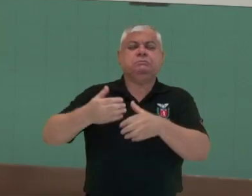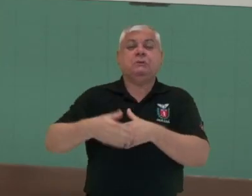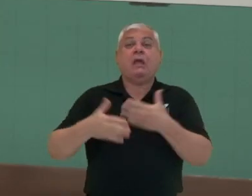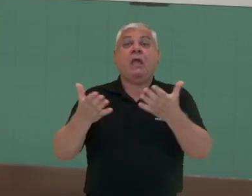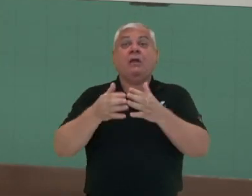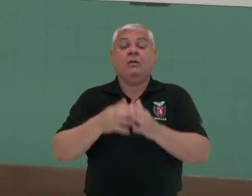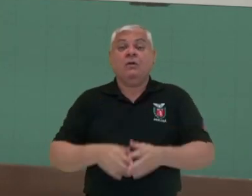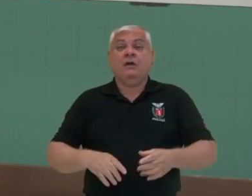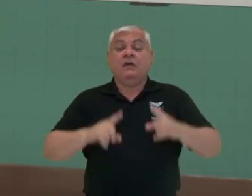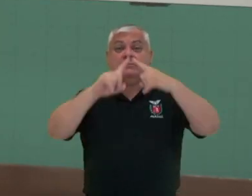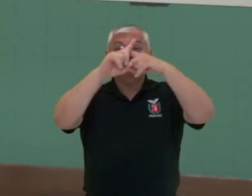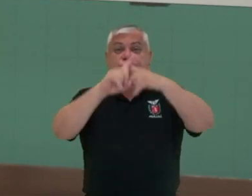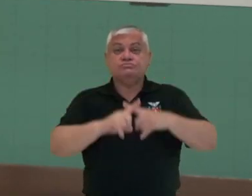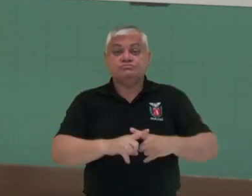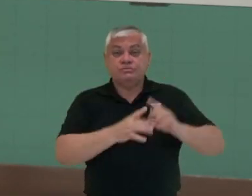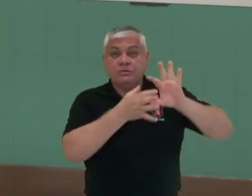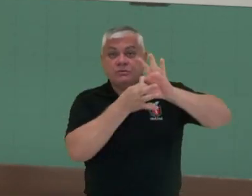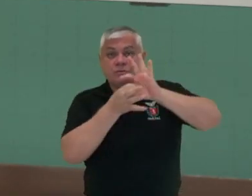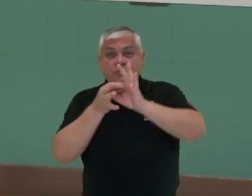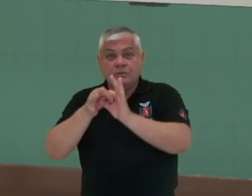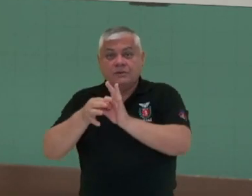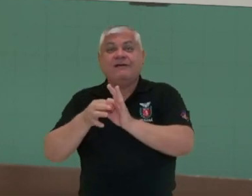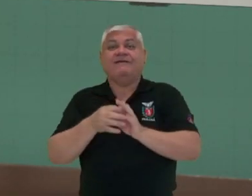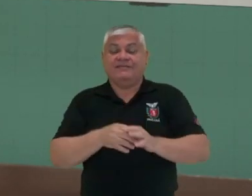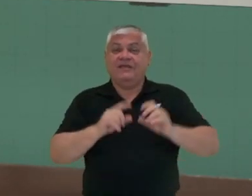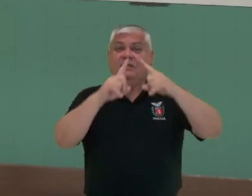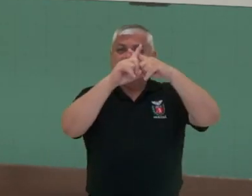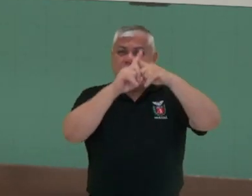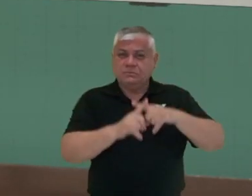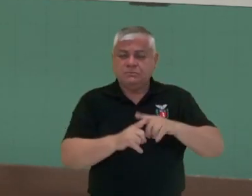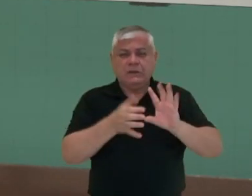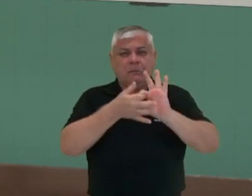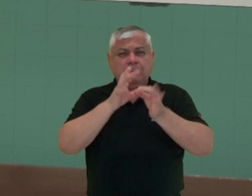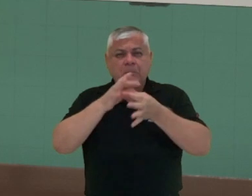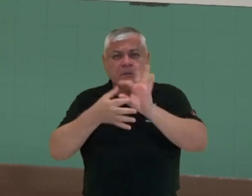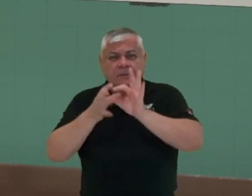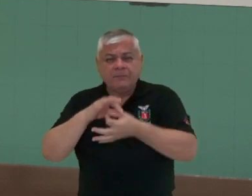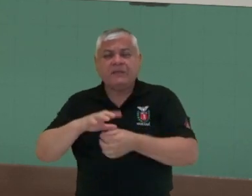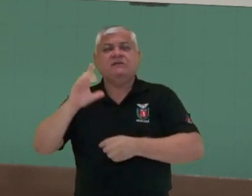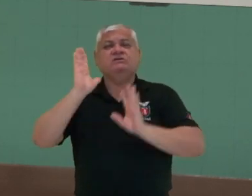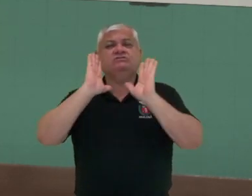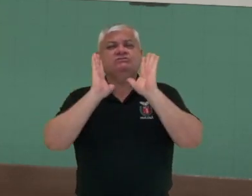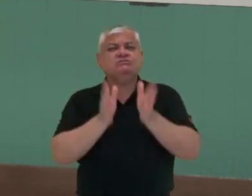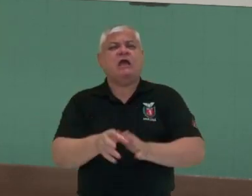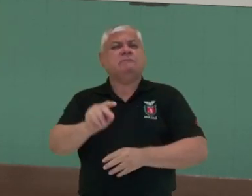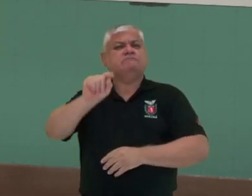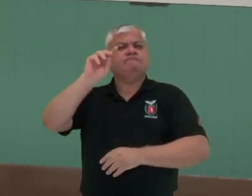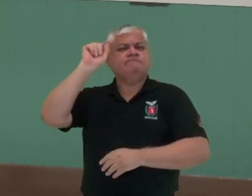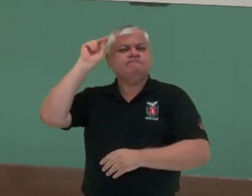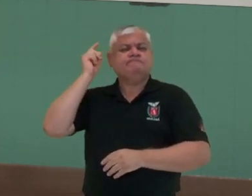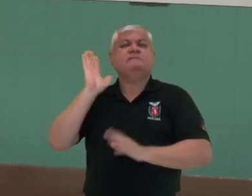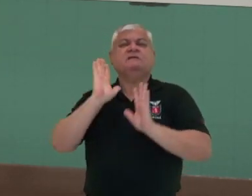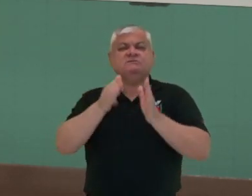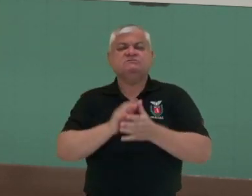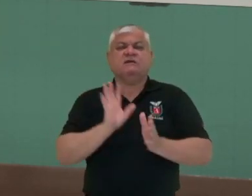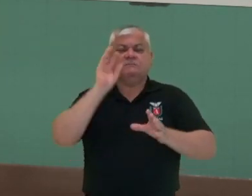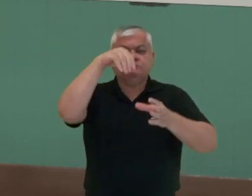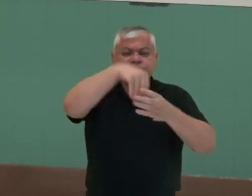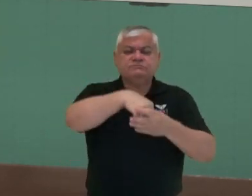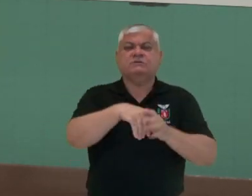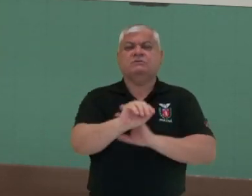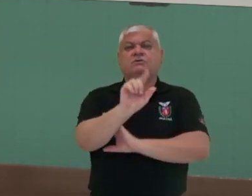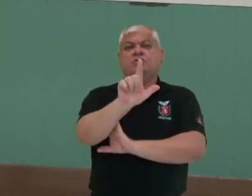Jogos Olímpicos. Primeiro vamos falar daqueles Jogos Olímpicos da Antiguidade, onde nós já tínhamos a